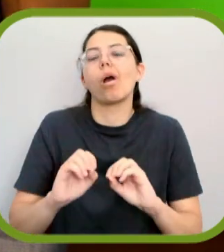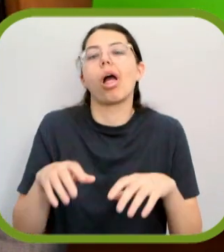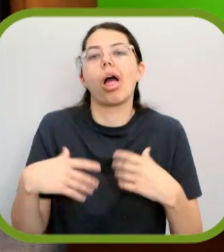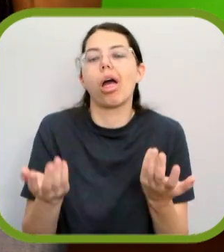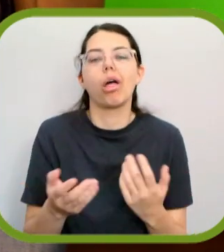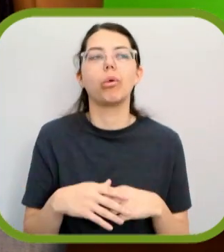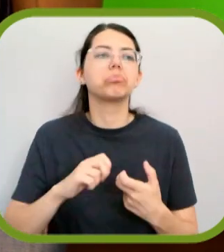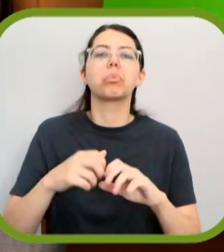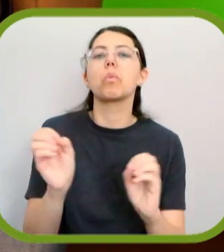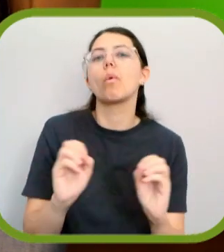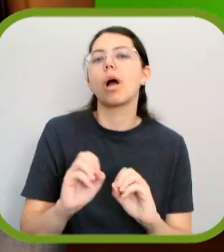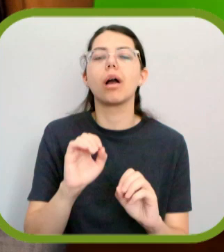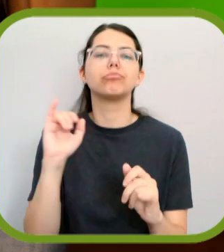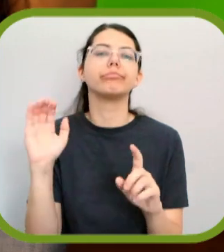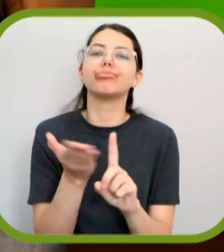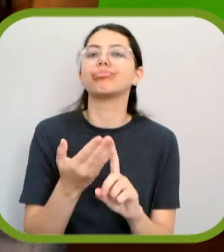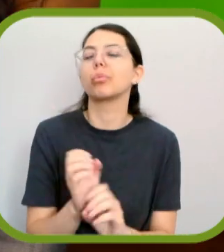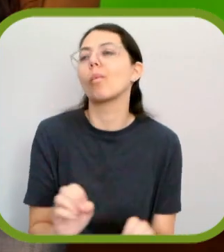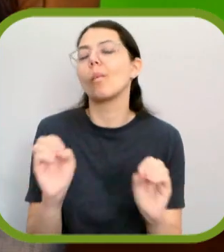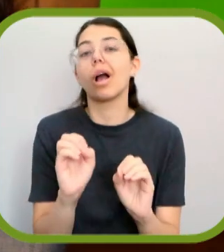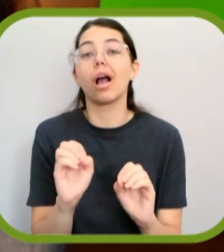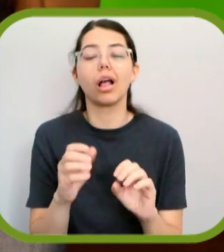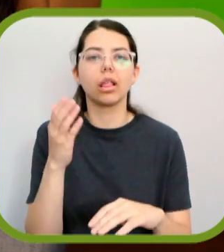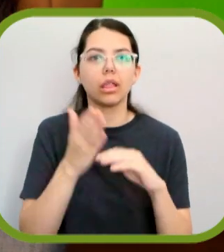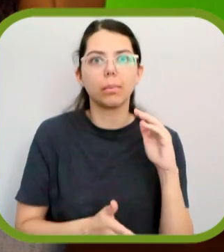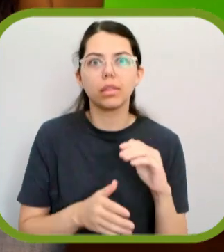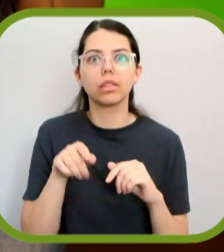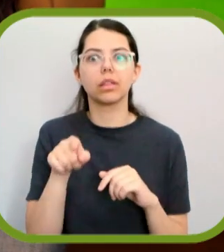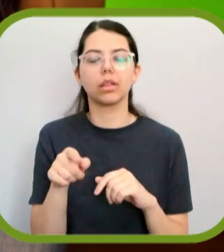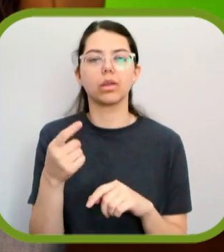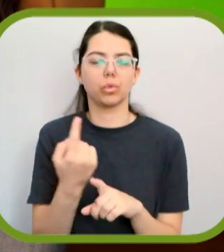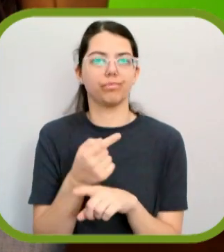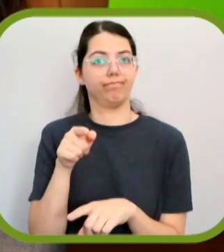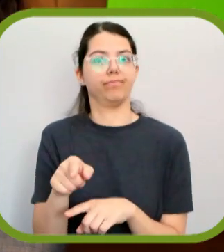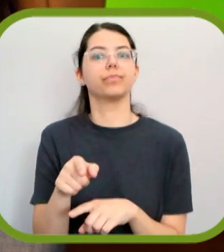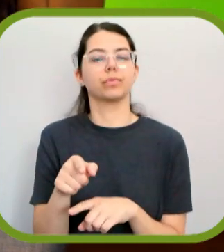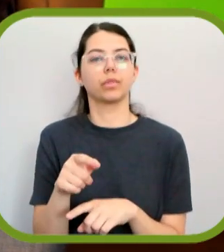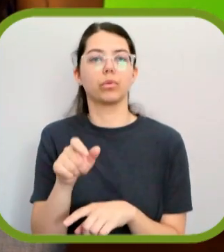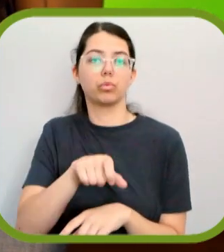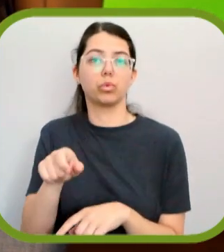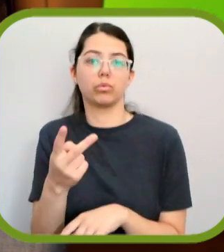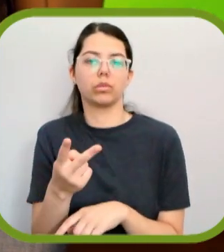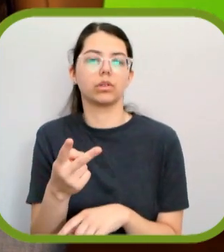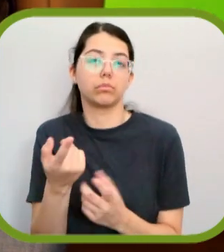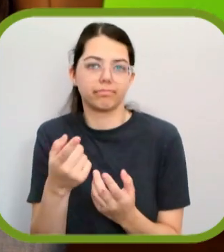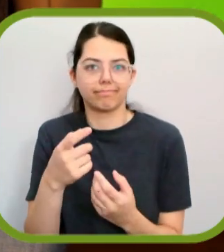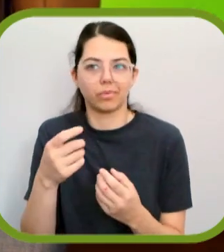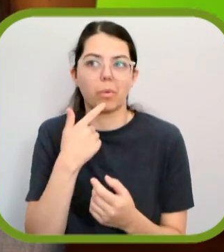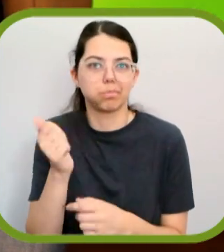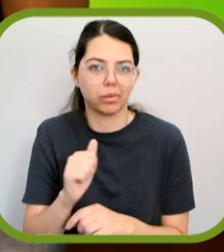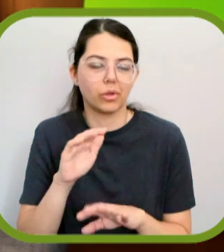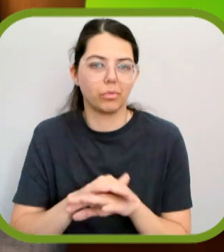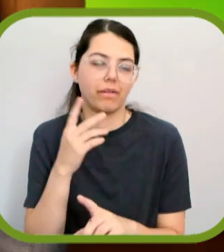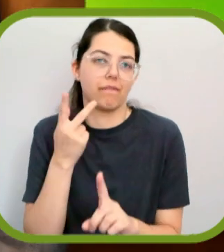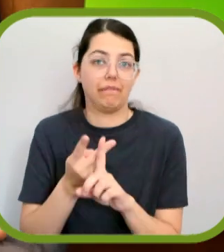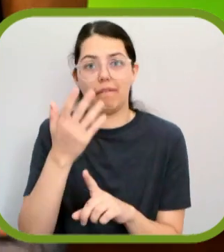não pensam, porque acham que não tem problema nenhum, que vão passar impunes e do nada uma coisa que supostamente deveria ficar entre 2 pessoas, aliás,